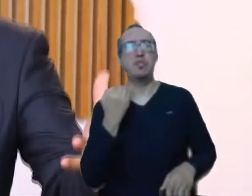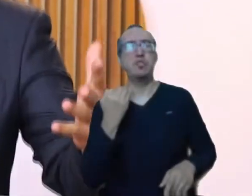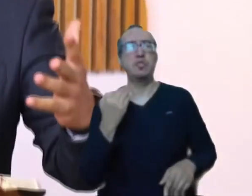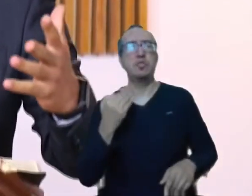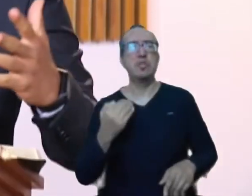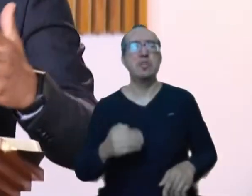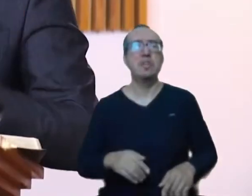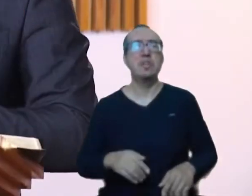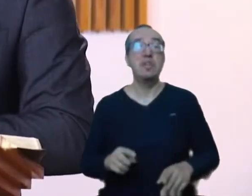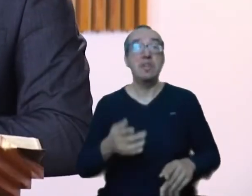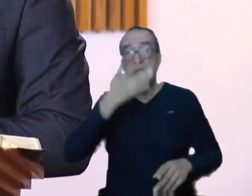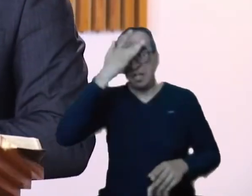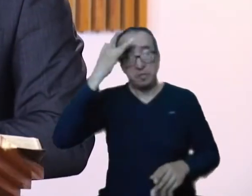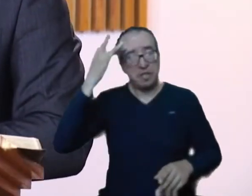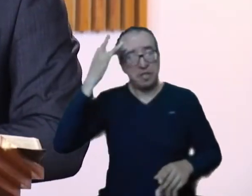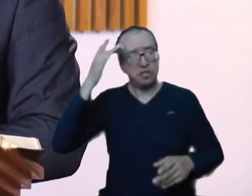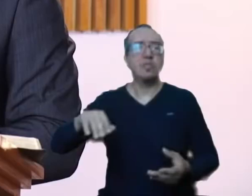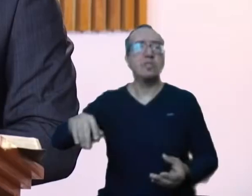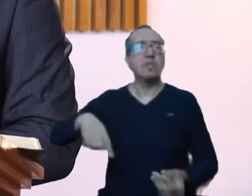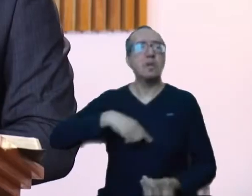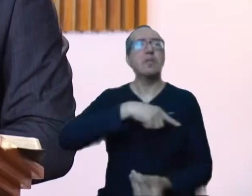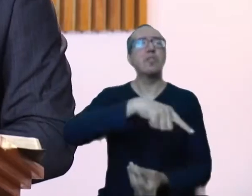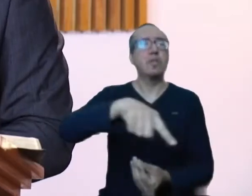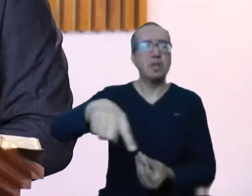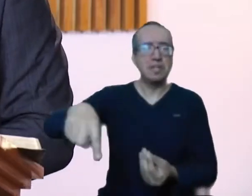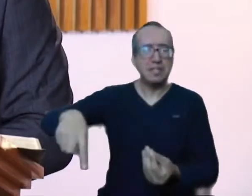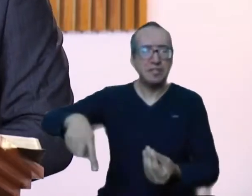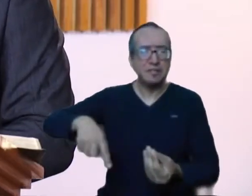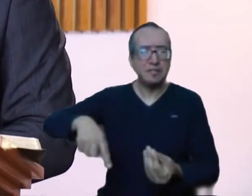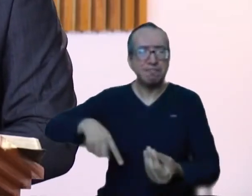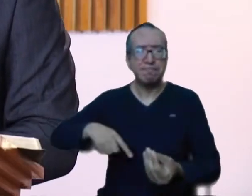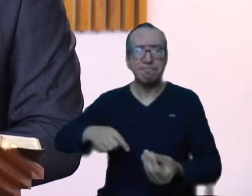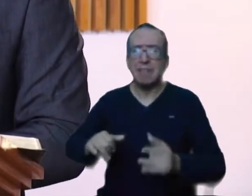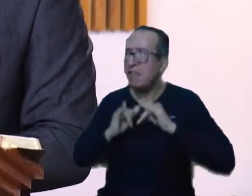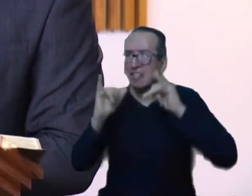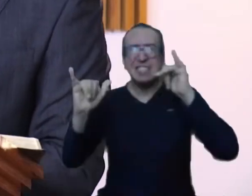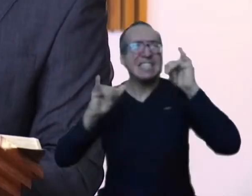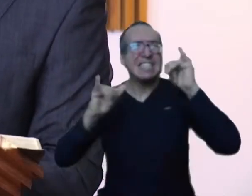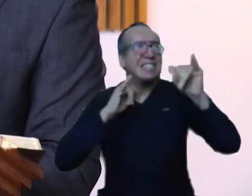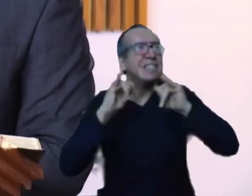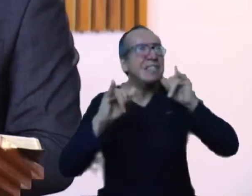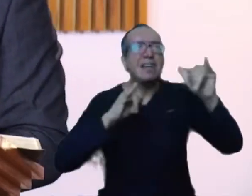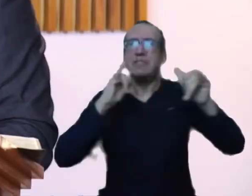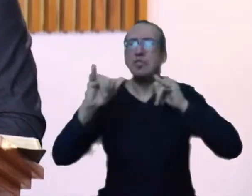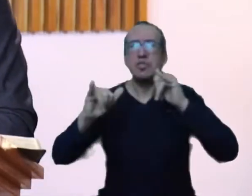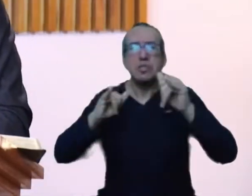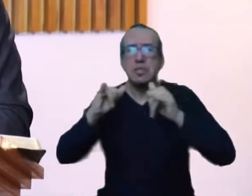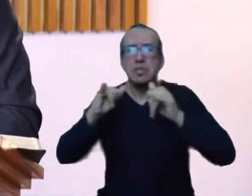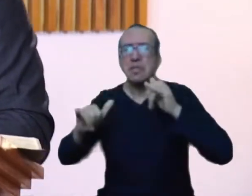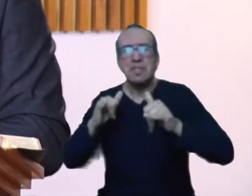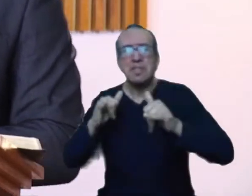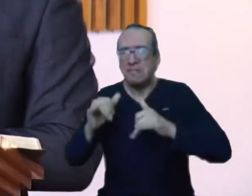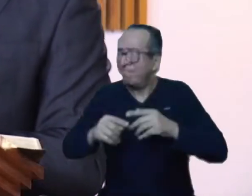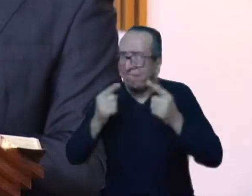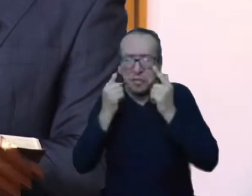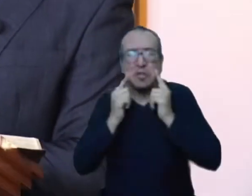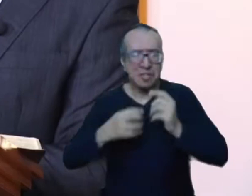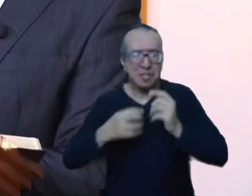acercaram dele, com gritos de lamentações. Esse jovem, apesar de